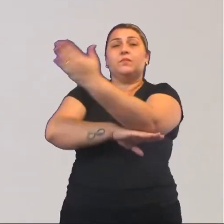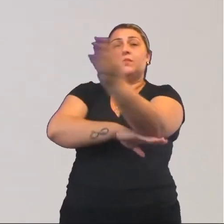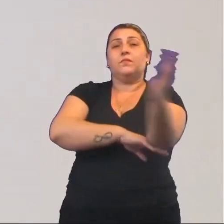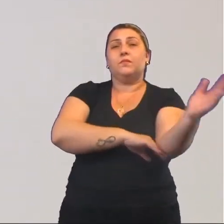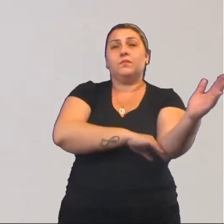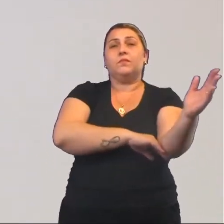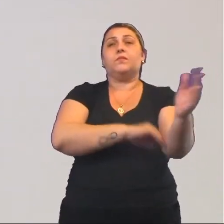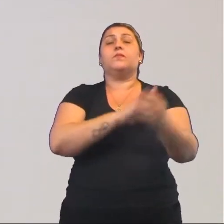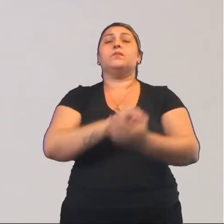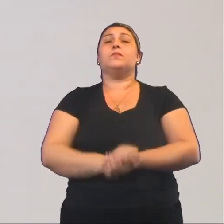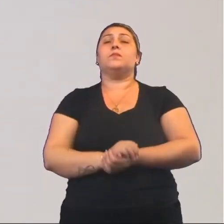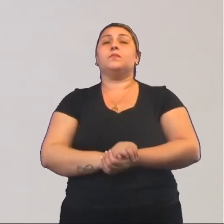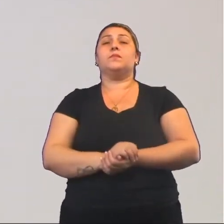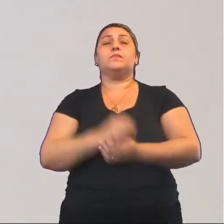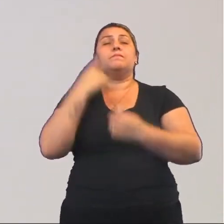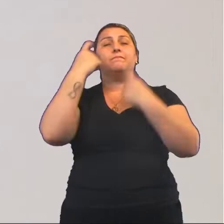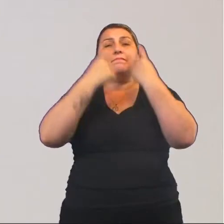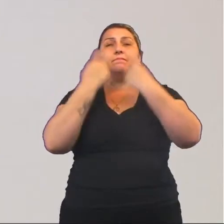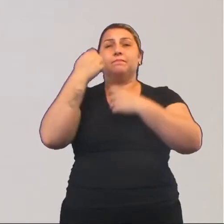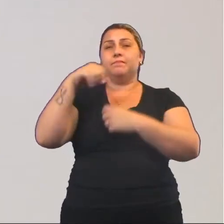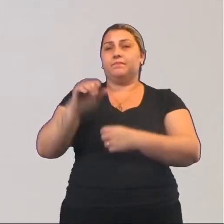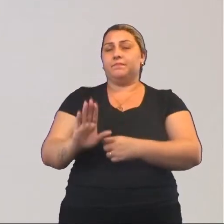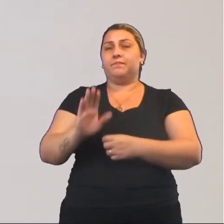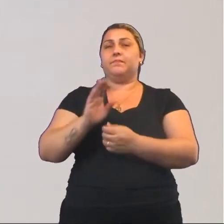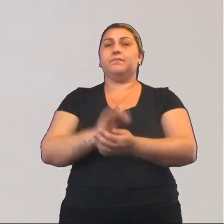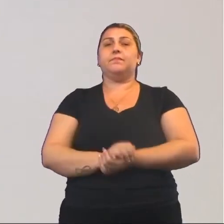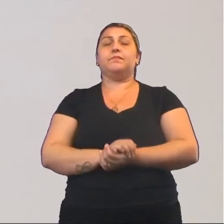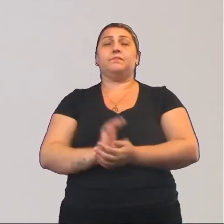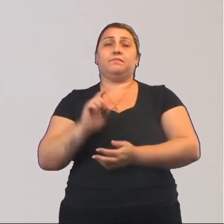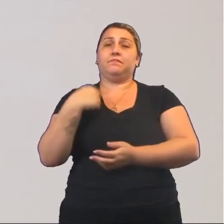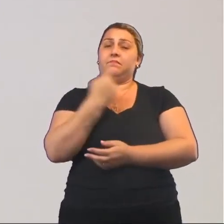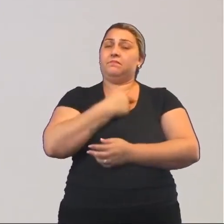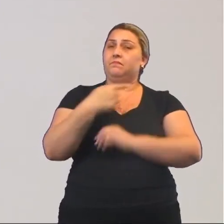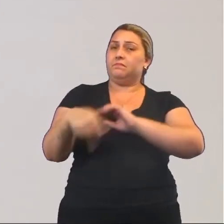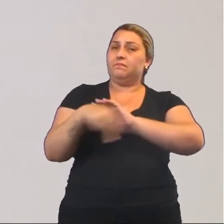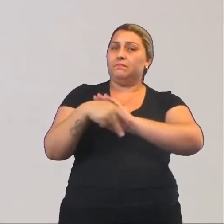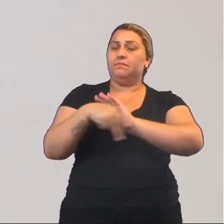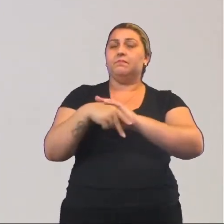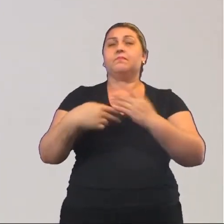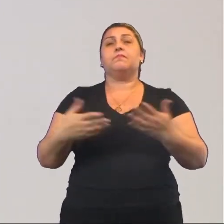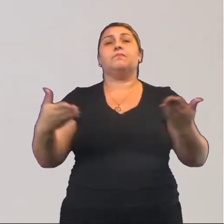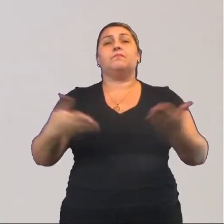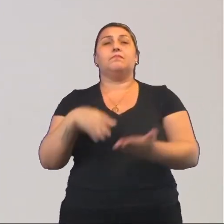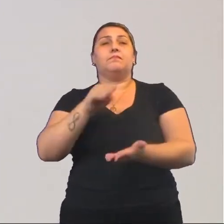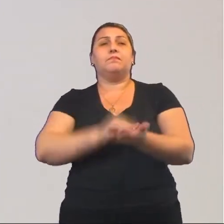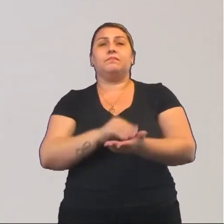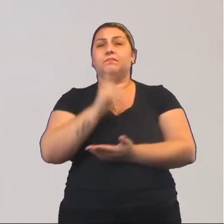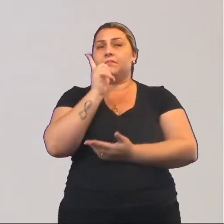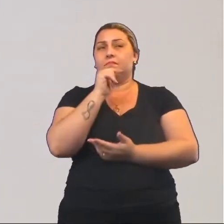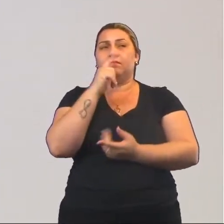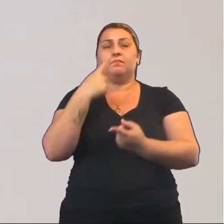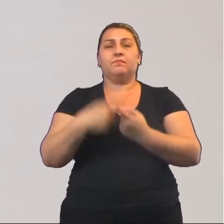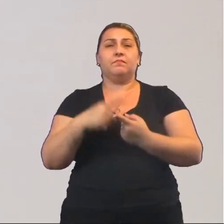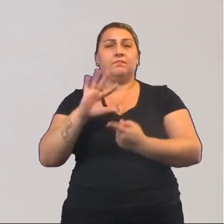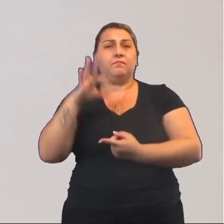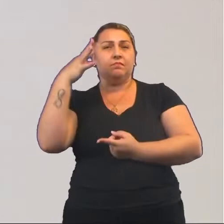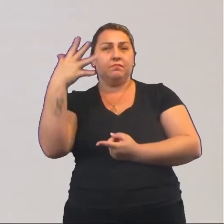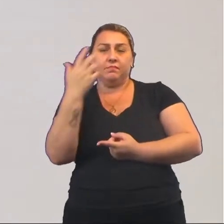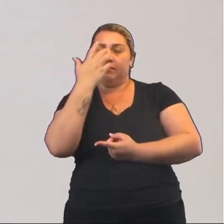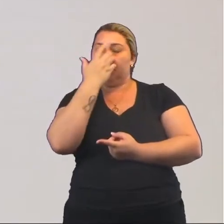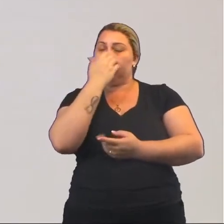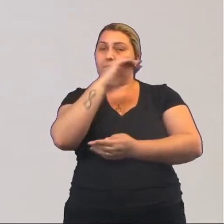floresta, geralmente a gente se preocupa mais com a gente. Ah, agora vai faltar água porque está ocorrendo